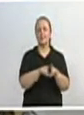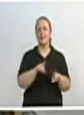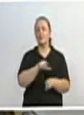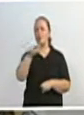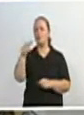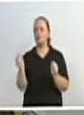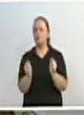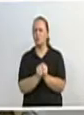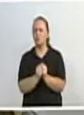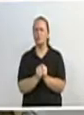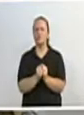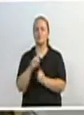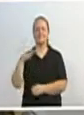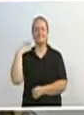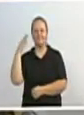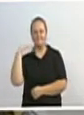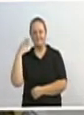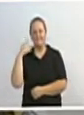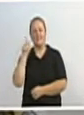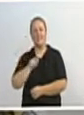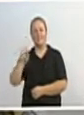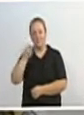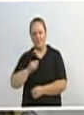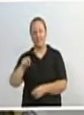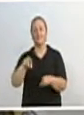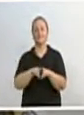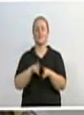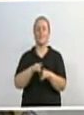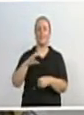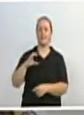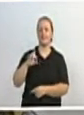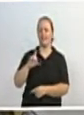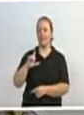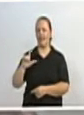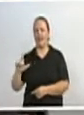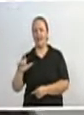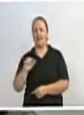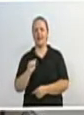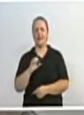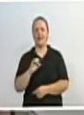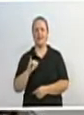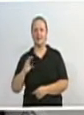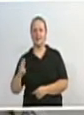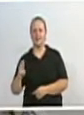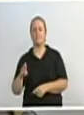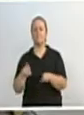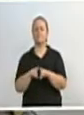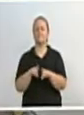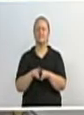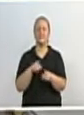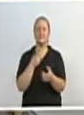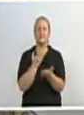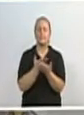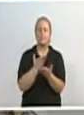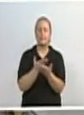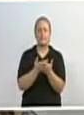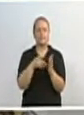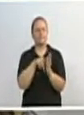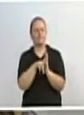OAB, CDL, a CIB, Intersindical CODEI, que estudaram durante meses, o trabalho